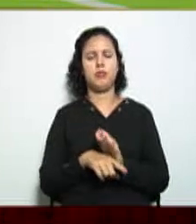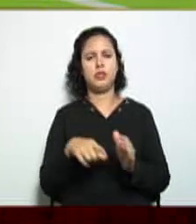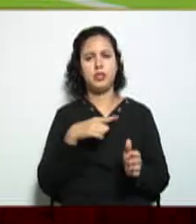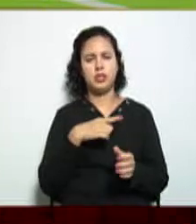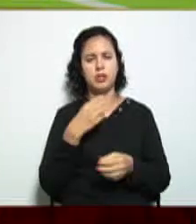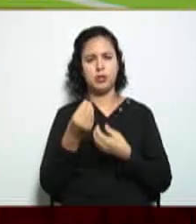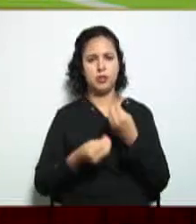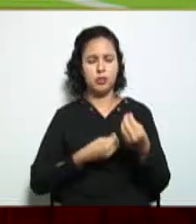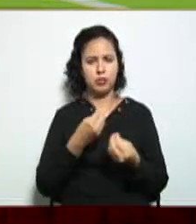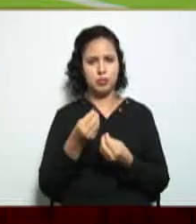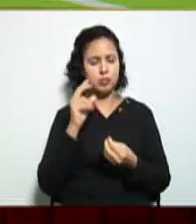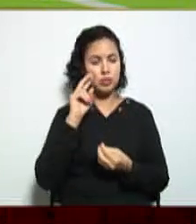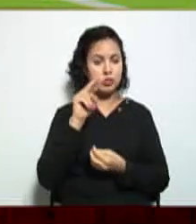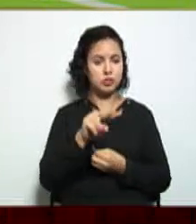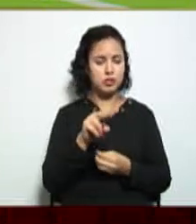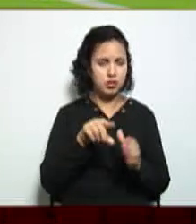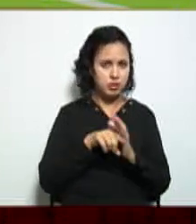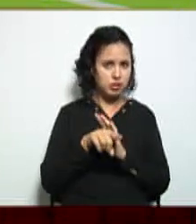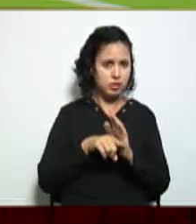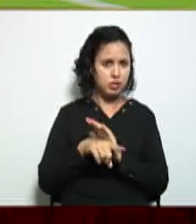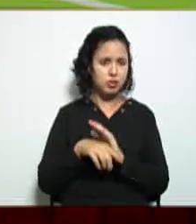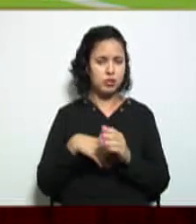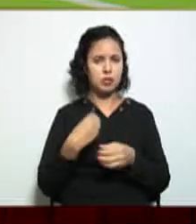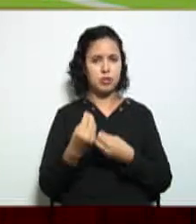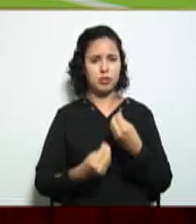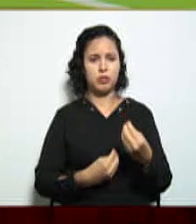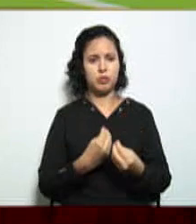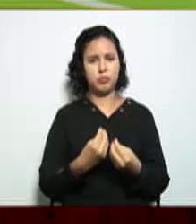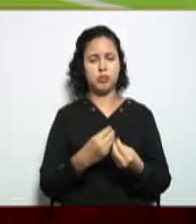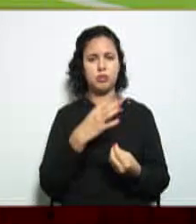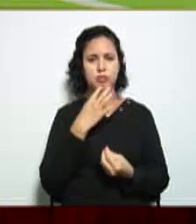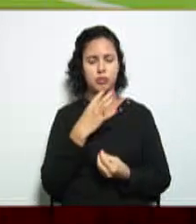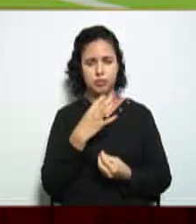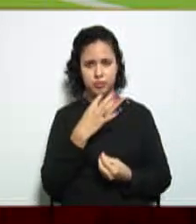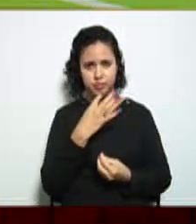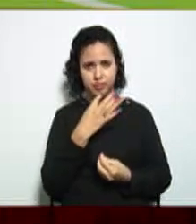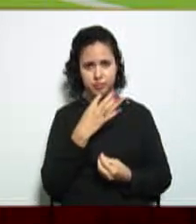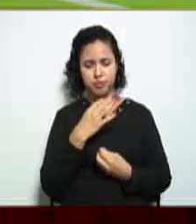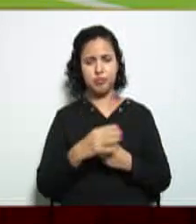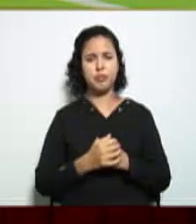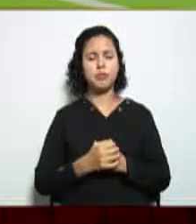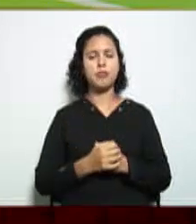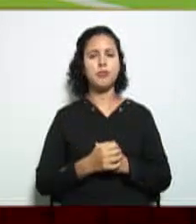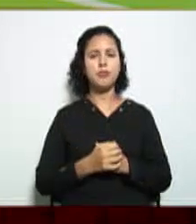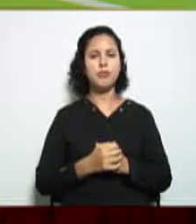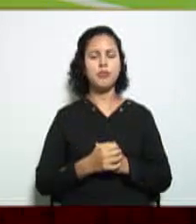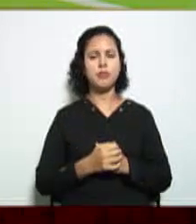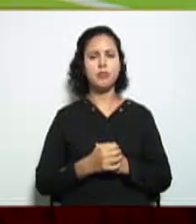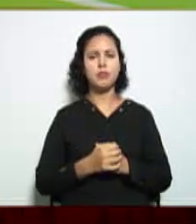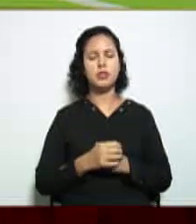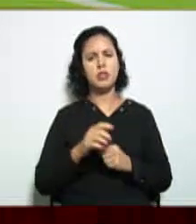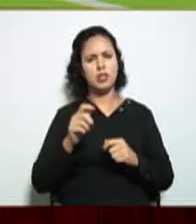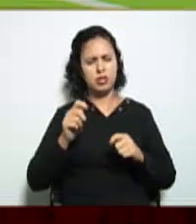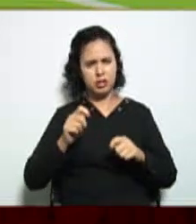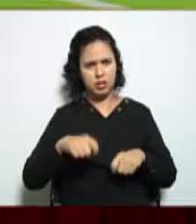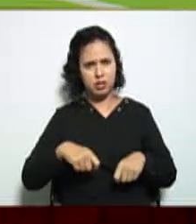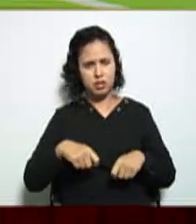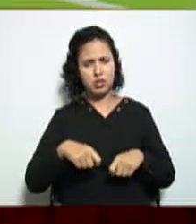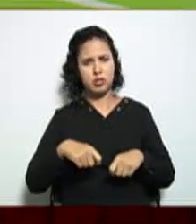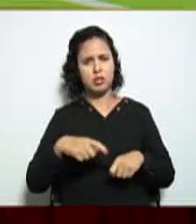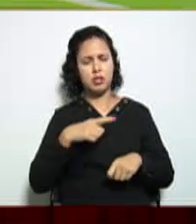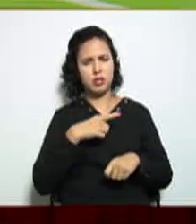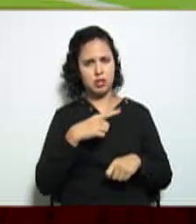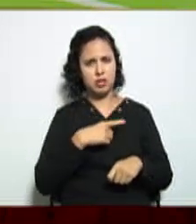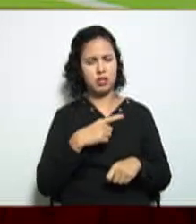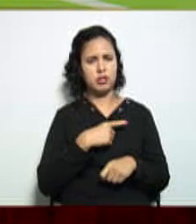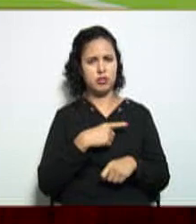eu verificar, como eu ver, como eu analisar, como eu conhecer. É um conhecimento falível? Tem. Hoje a quantidade de